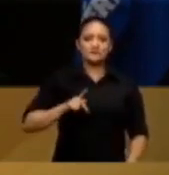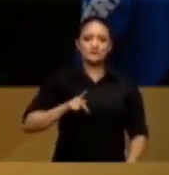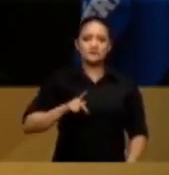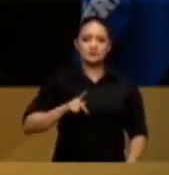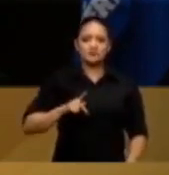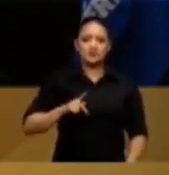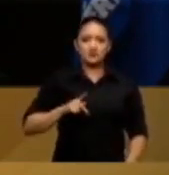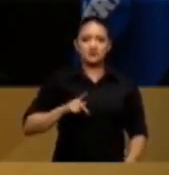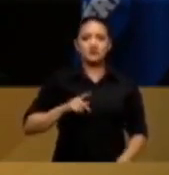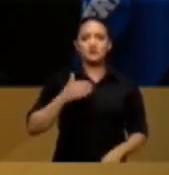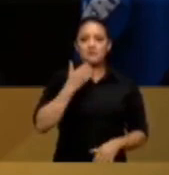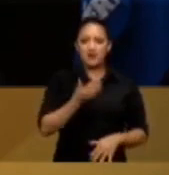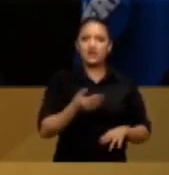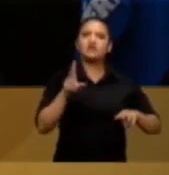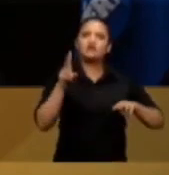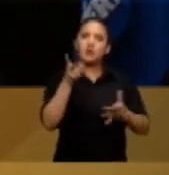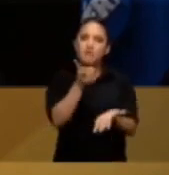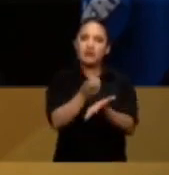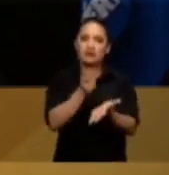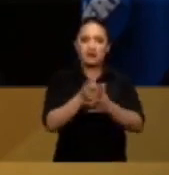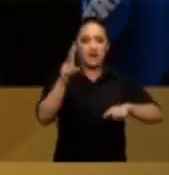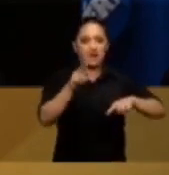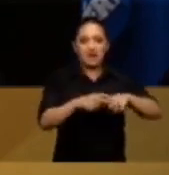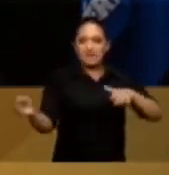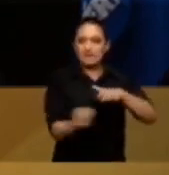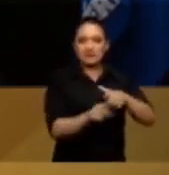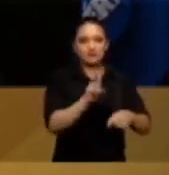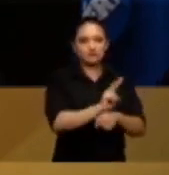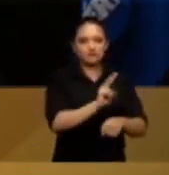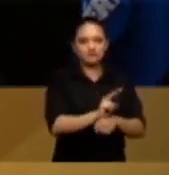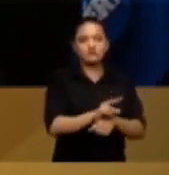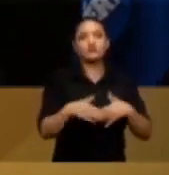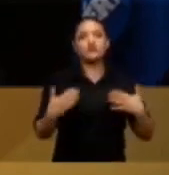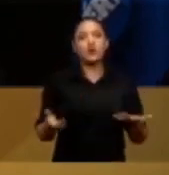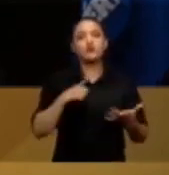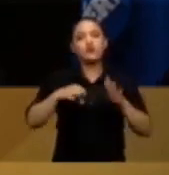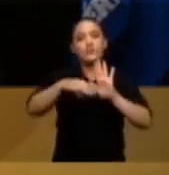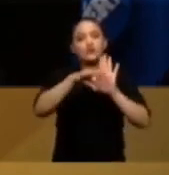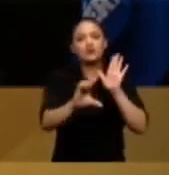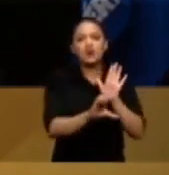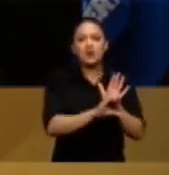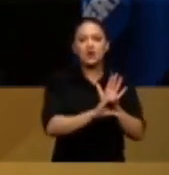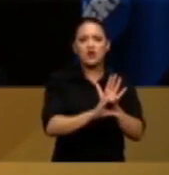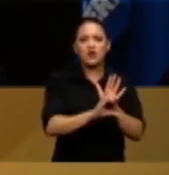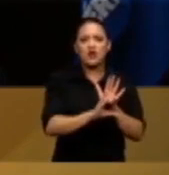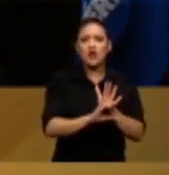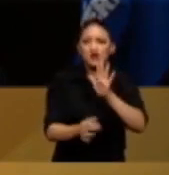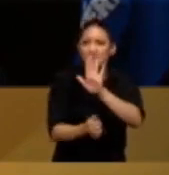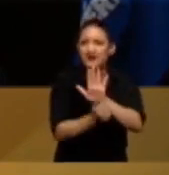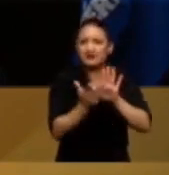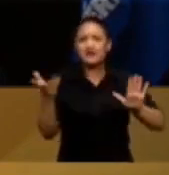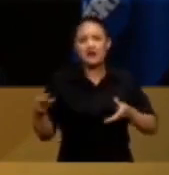pugna pela prisão preventiva, pela manutenção da prisão preventiva. A fixação de medidas cautelares diversas da prisão para o caso